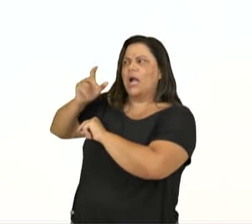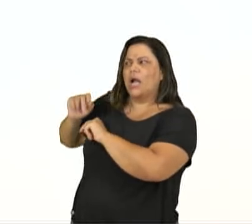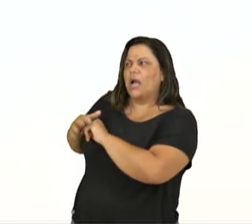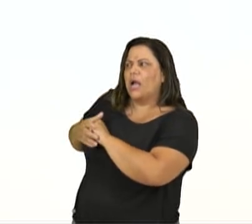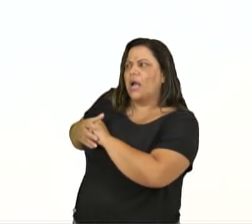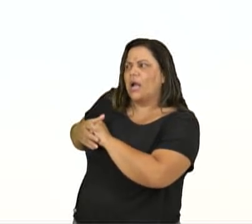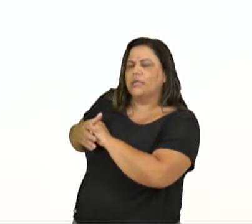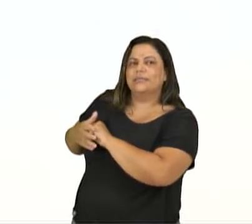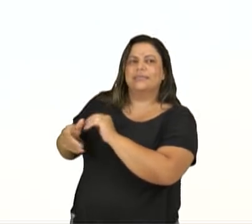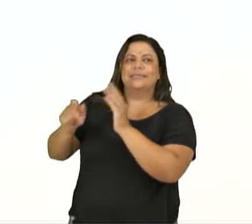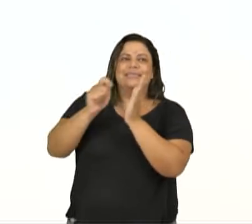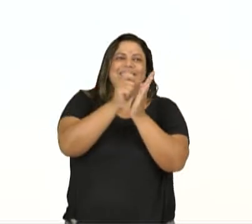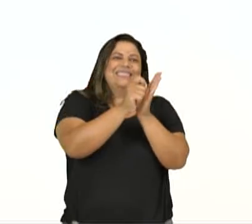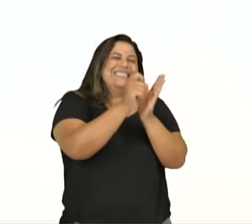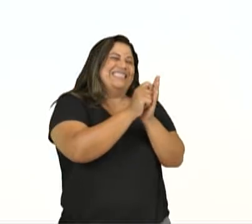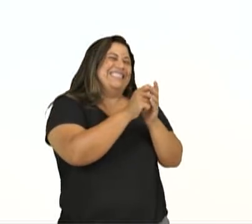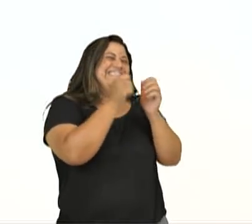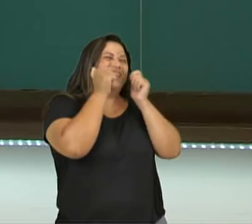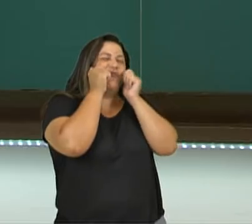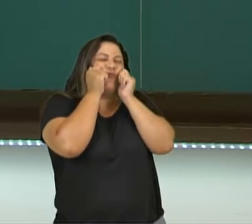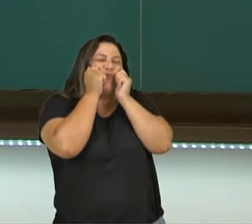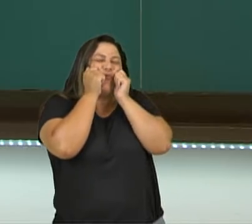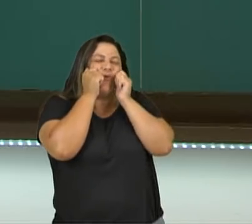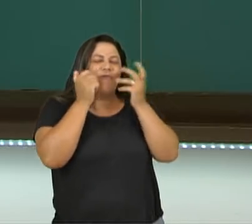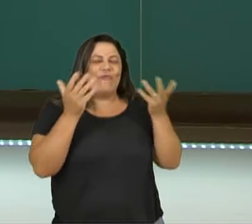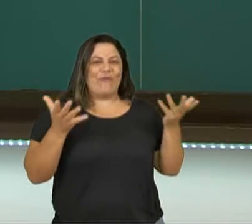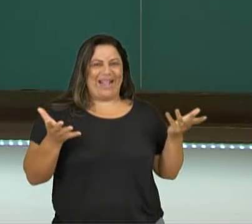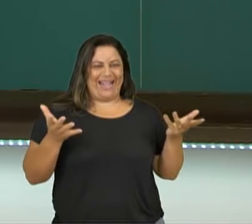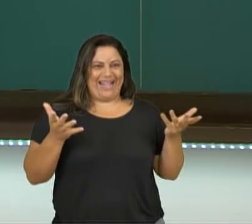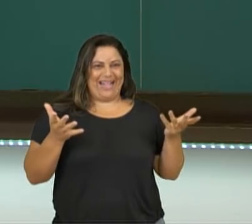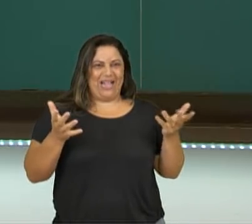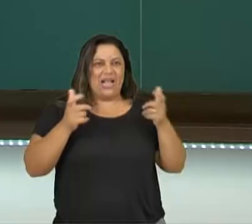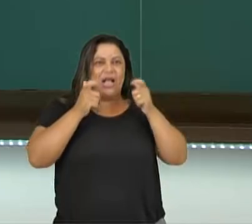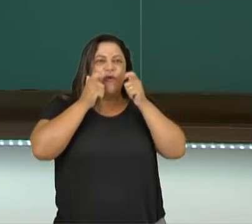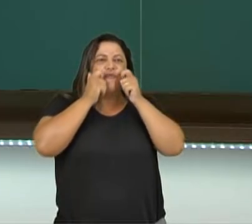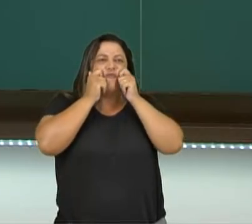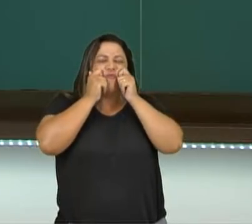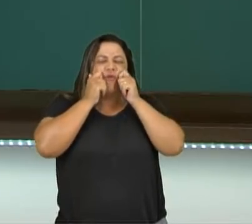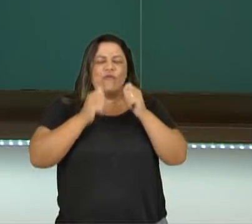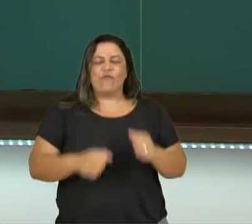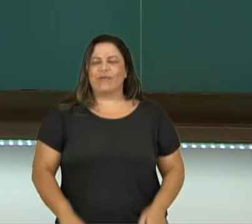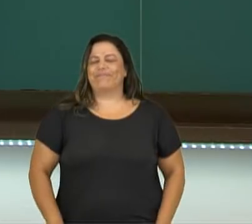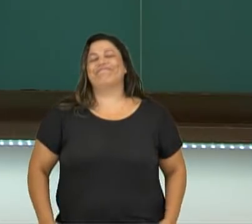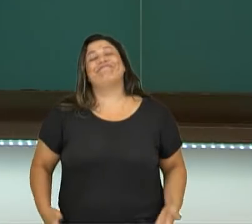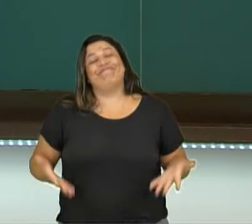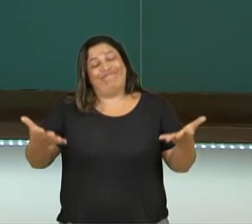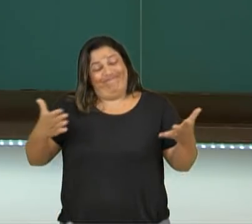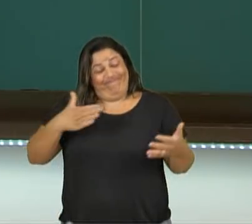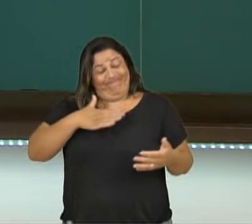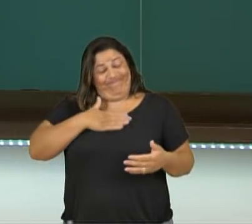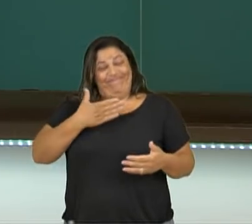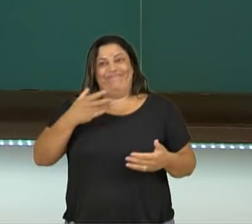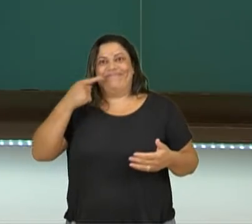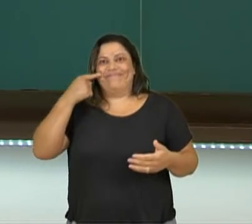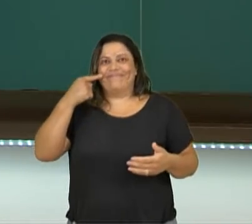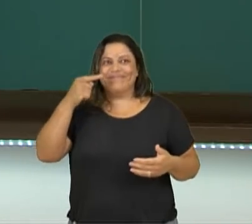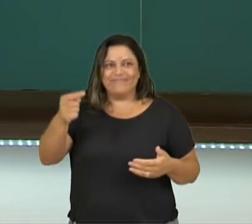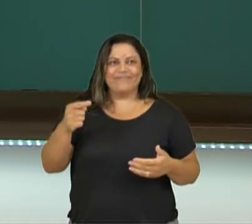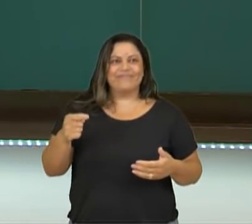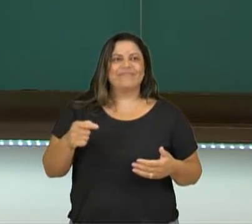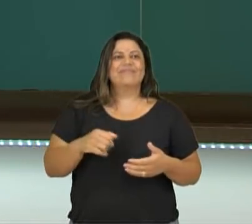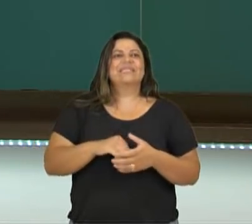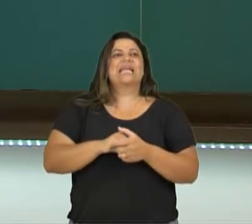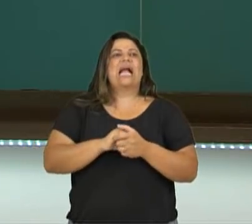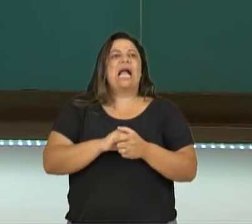E ele escreve, fofa, a Mônica é fofa. Né? Surpreende ali a expectativa dela, rompe, né, com a expectativa